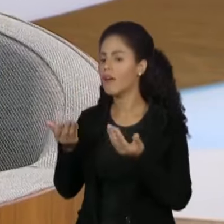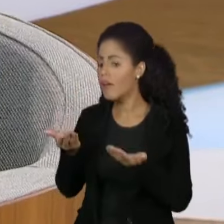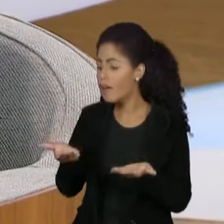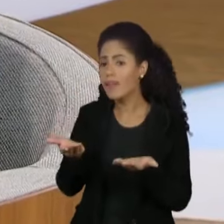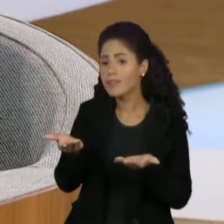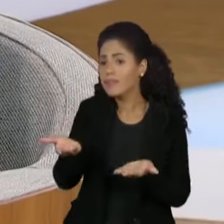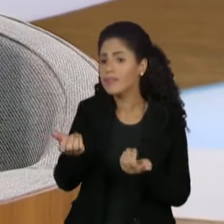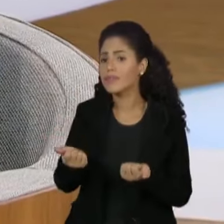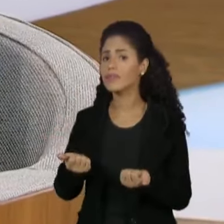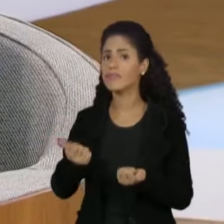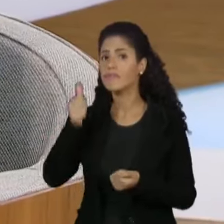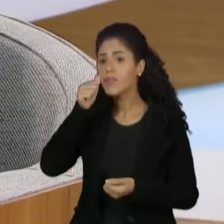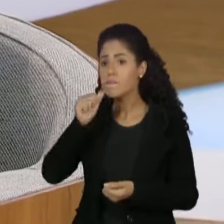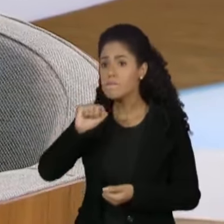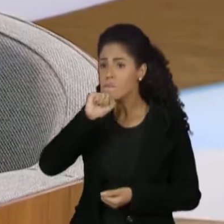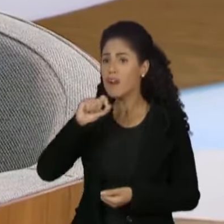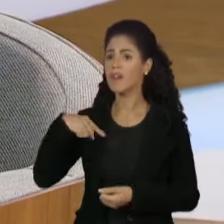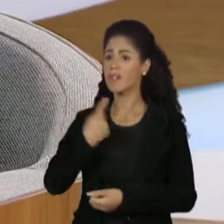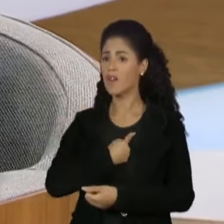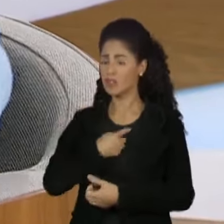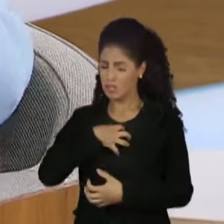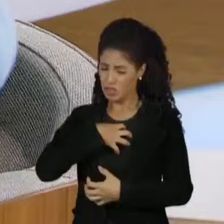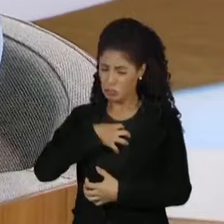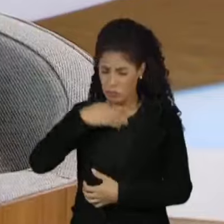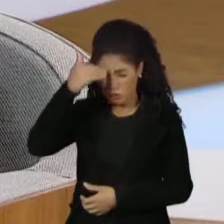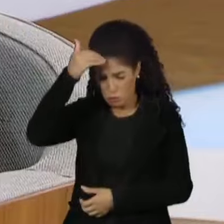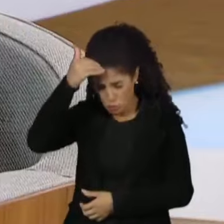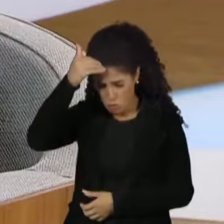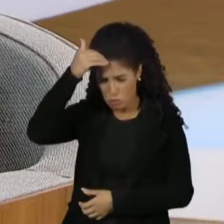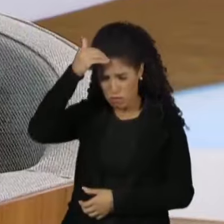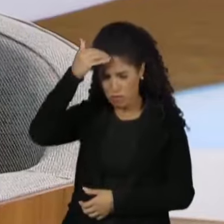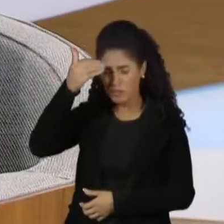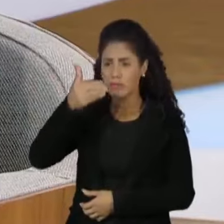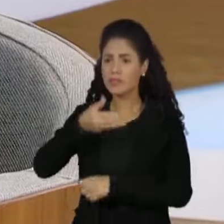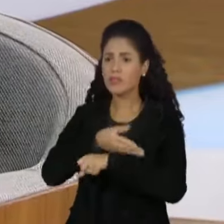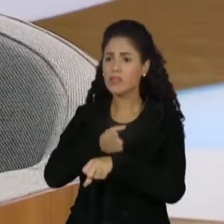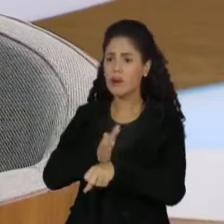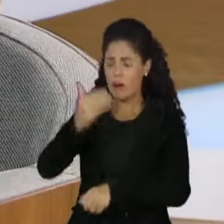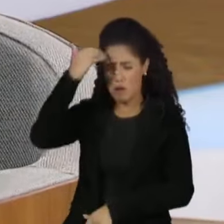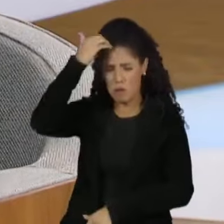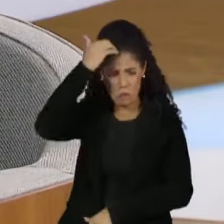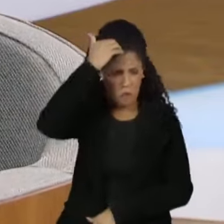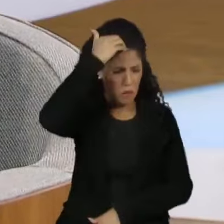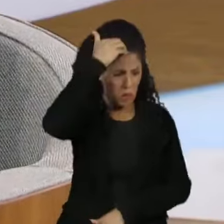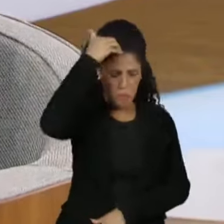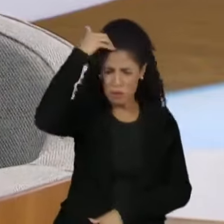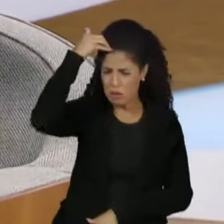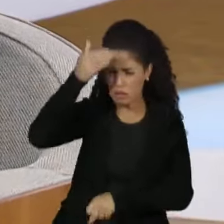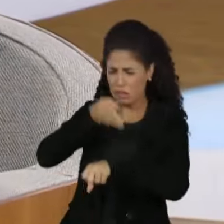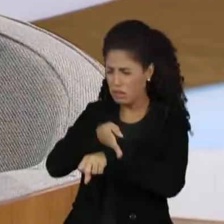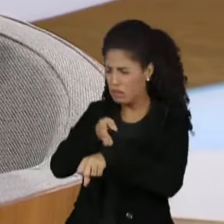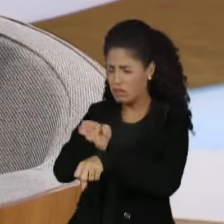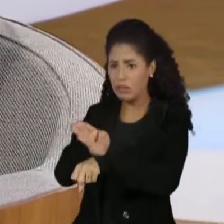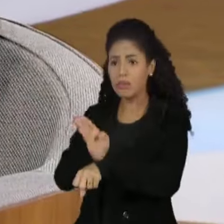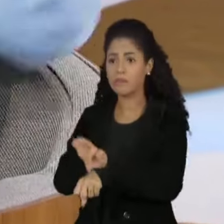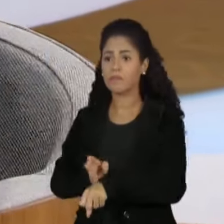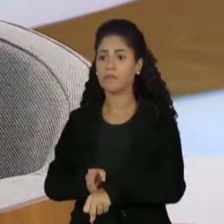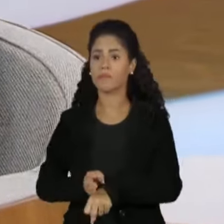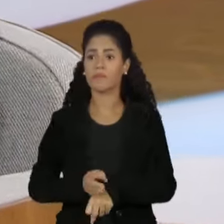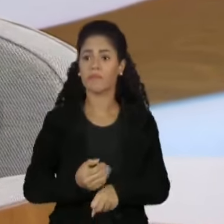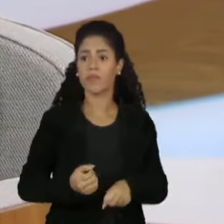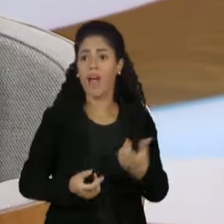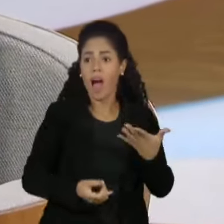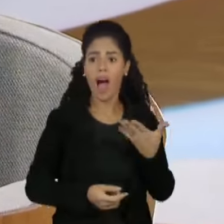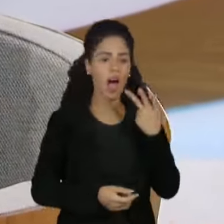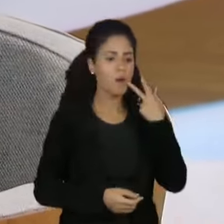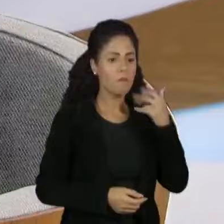para isso, ela é feita para que a gente sinta culpa, para que a gente se, né, enquanto a gente está se culpando, os homens estão construindo e a